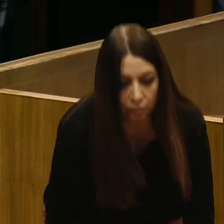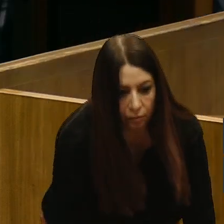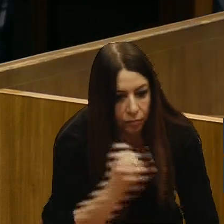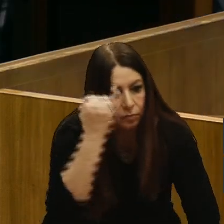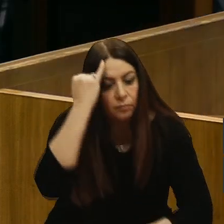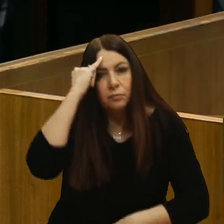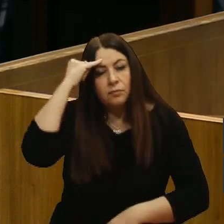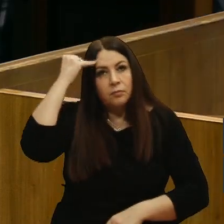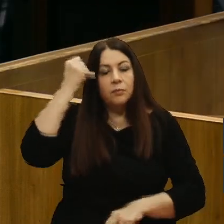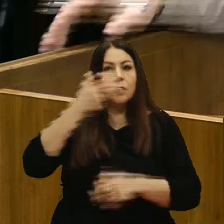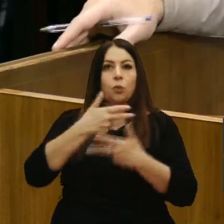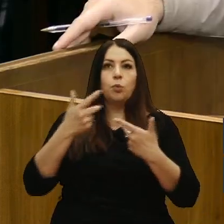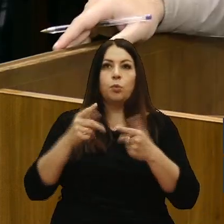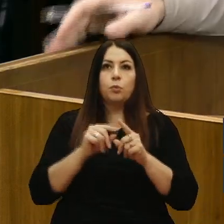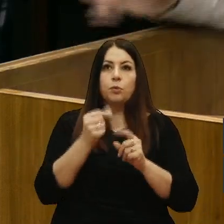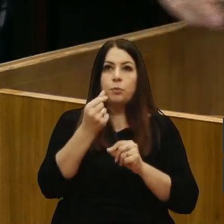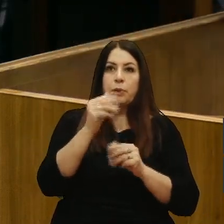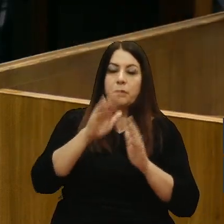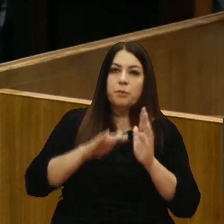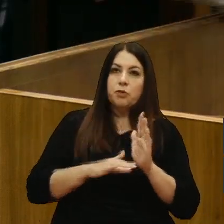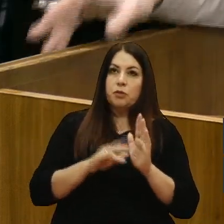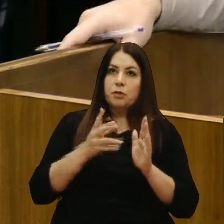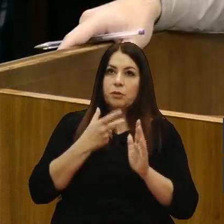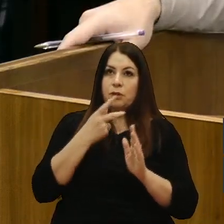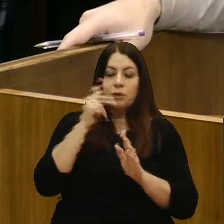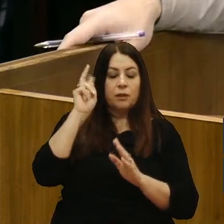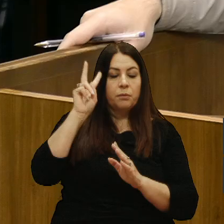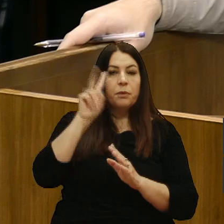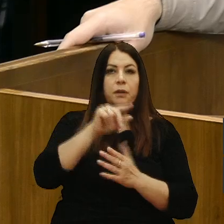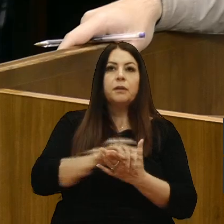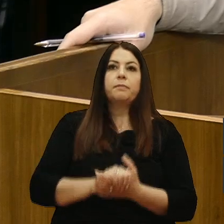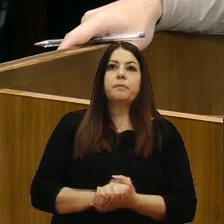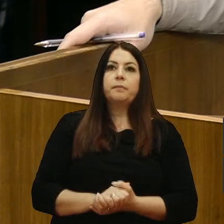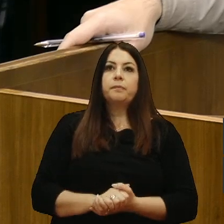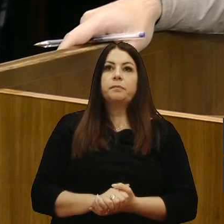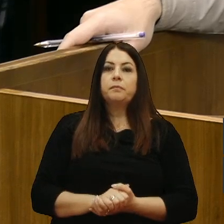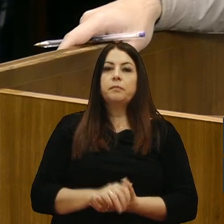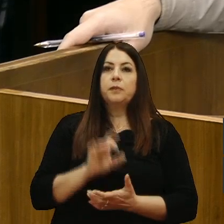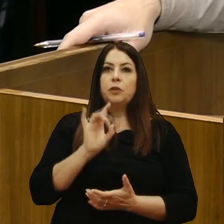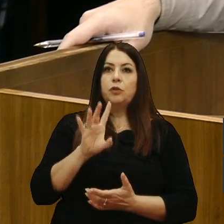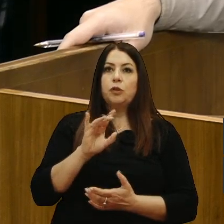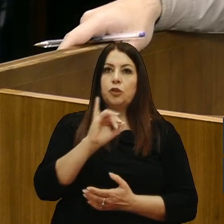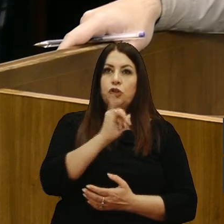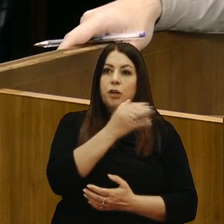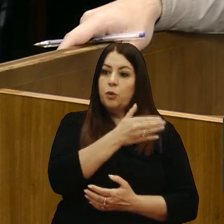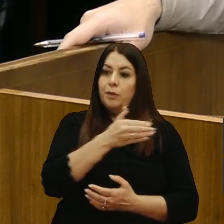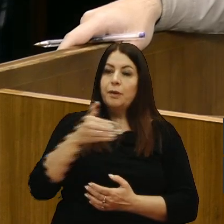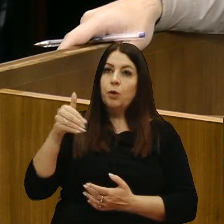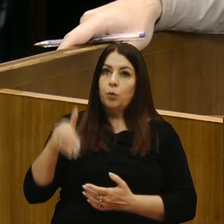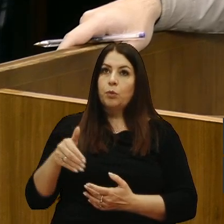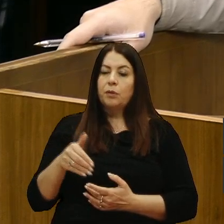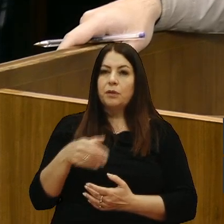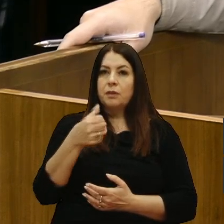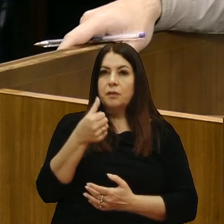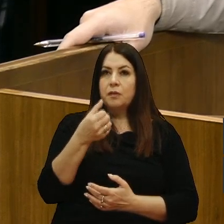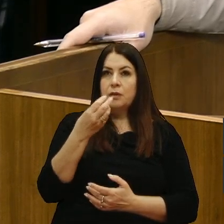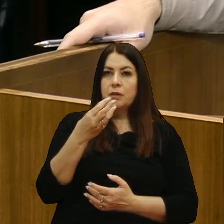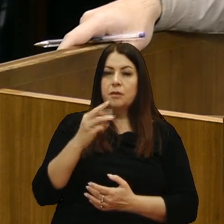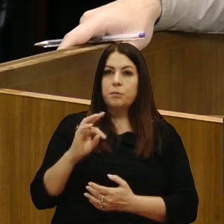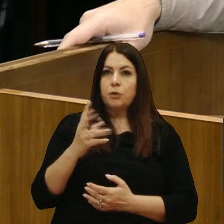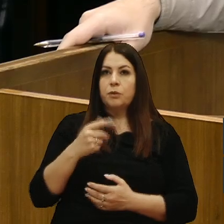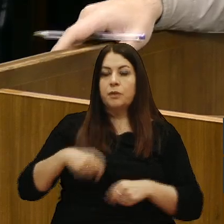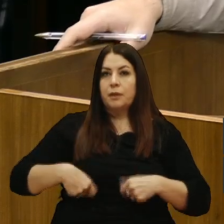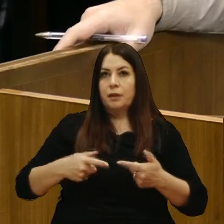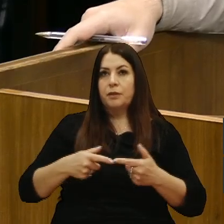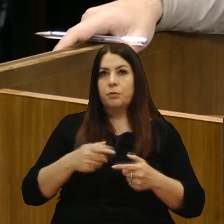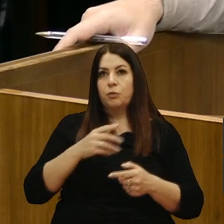citou alguns preços que baixaram. Eu queria relembrar, né, que só de janeiro para cá foram 63 milhões gastos